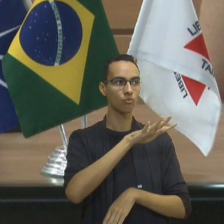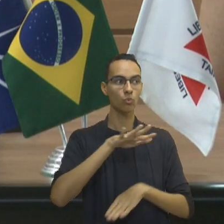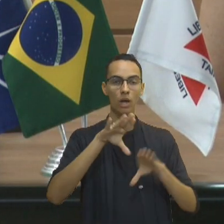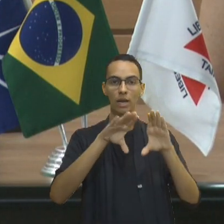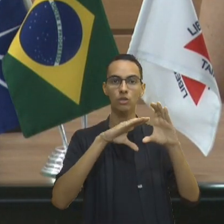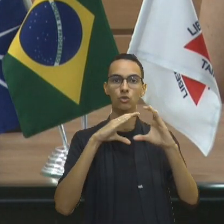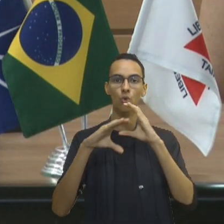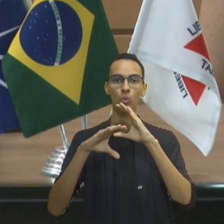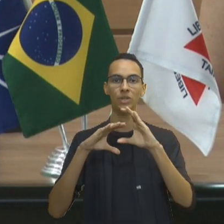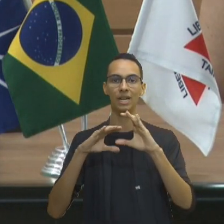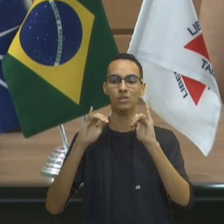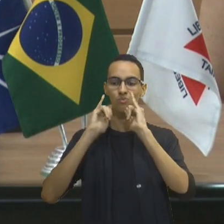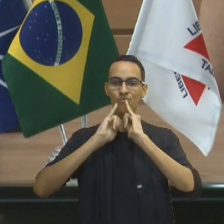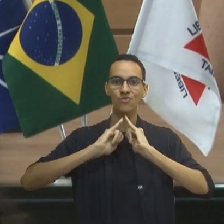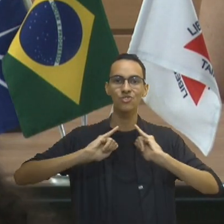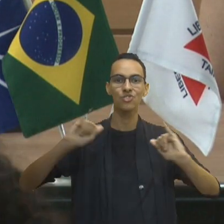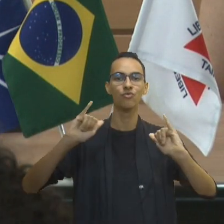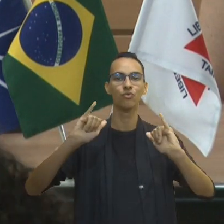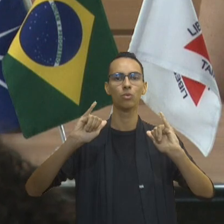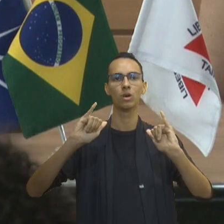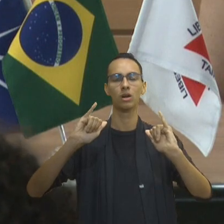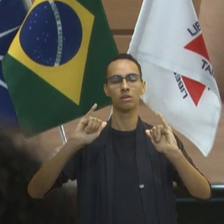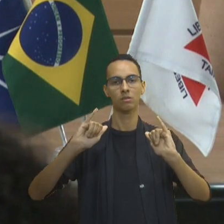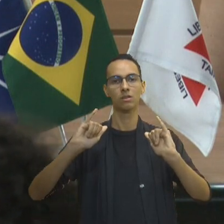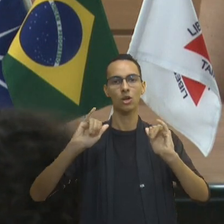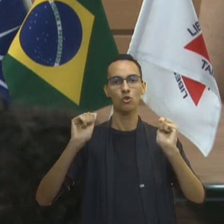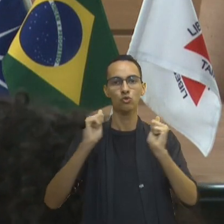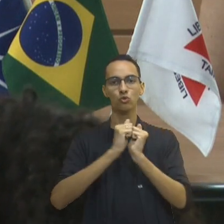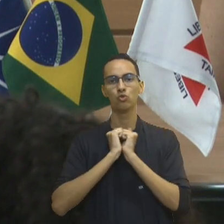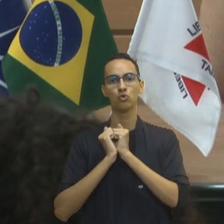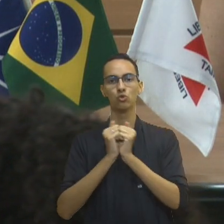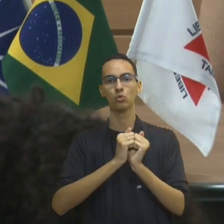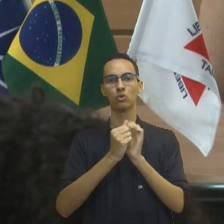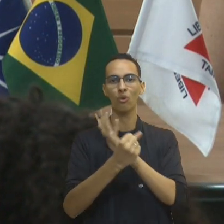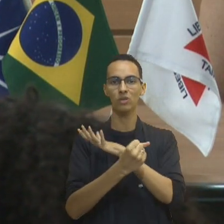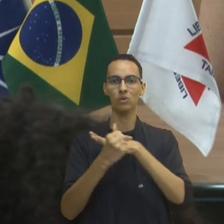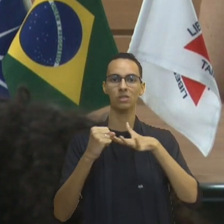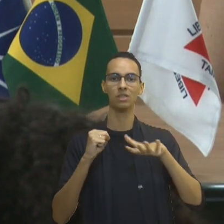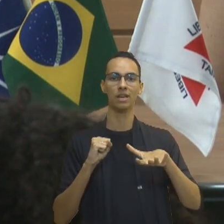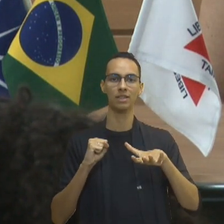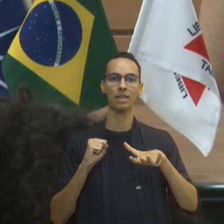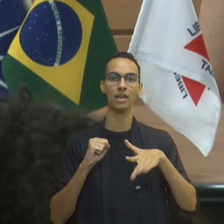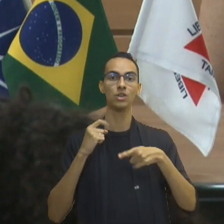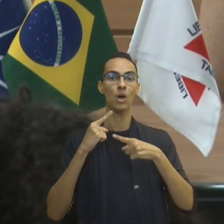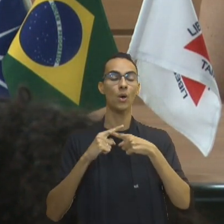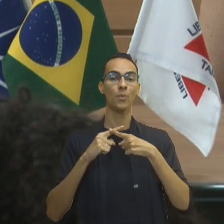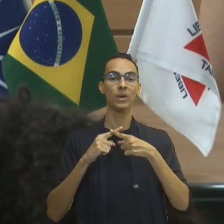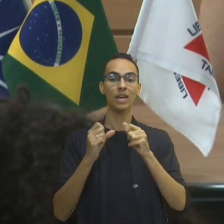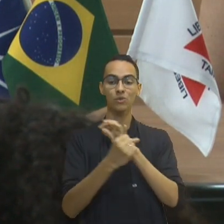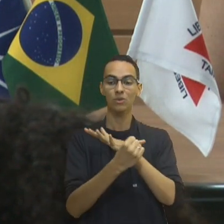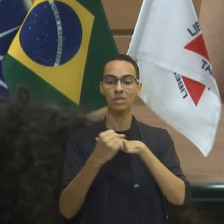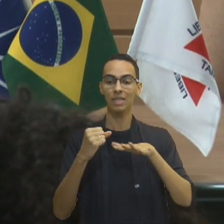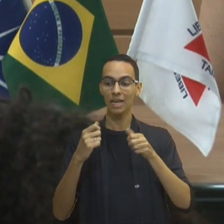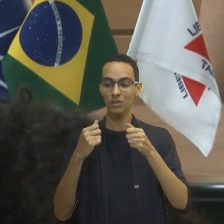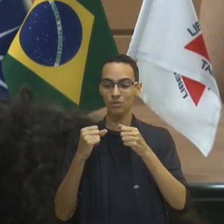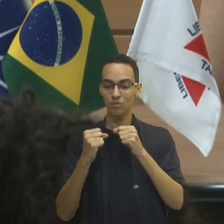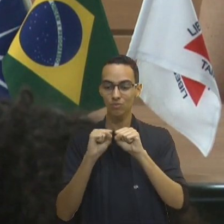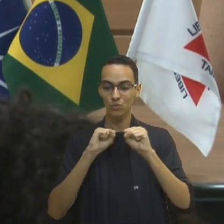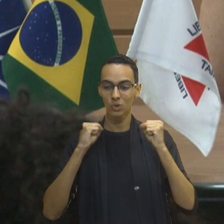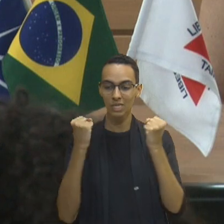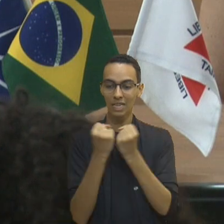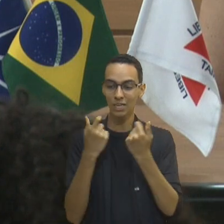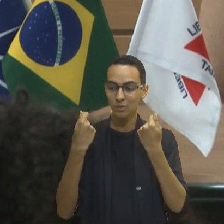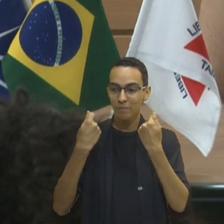para que divulguem isso, né, junto à sociedade, para que a sociedade preserve um